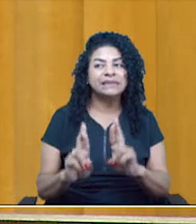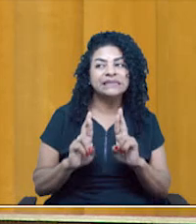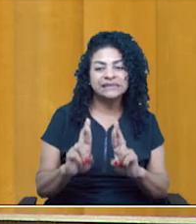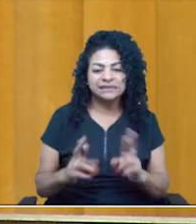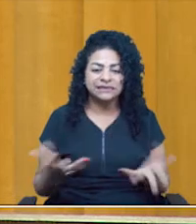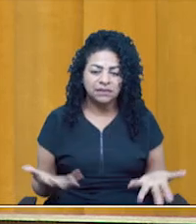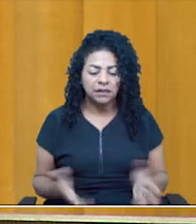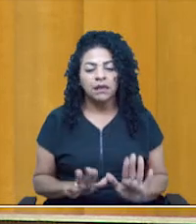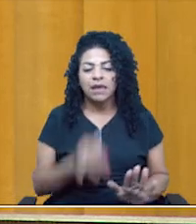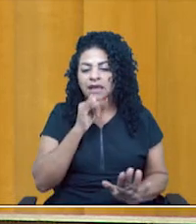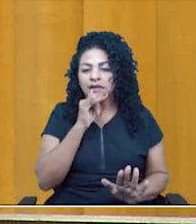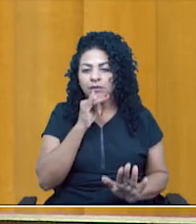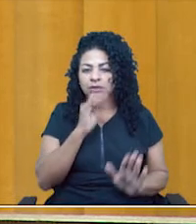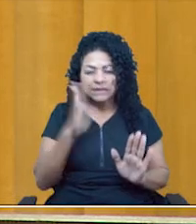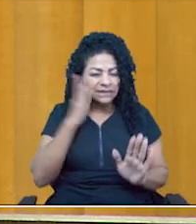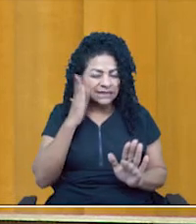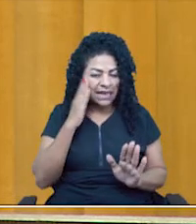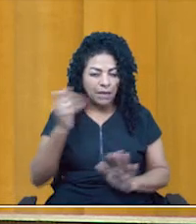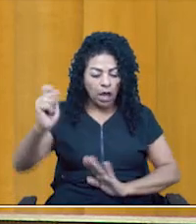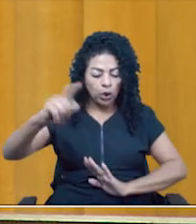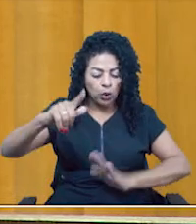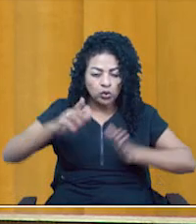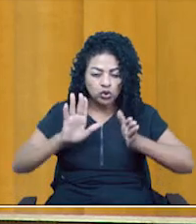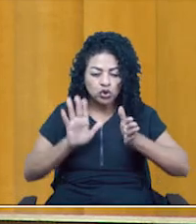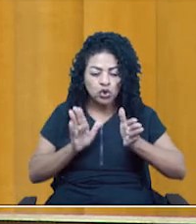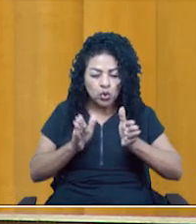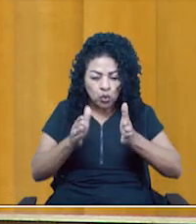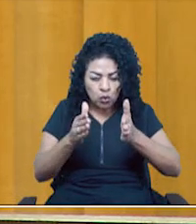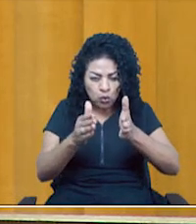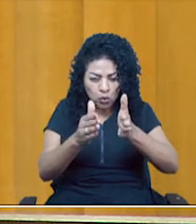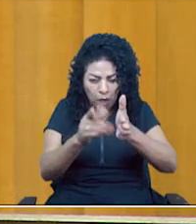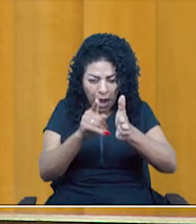do túnel? Pode ser que seja o trem.